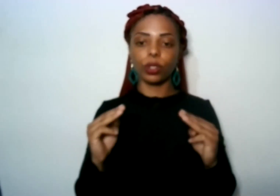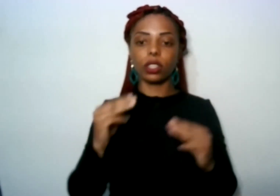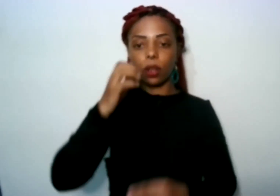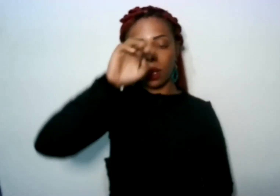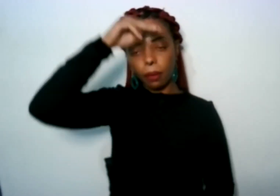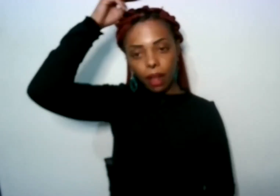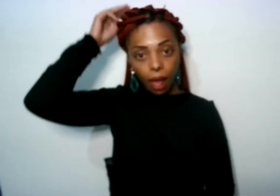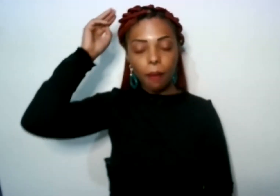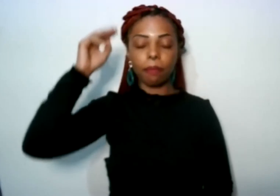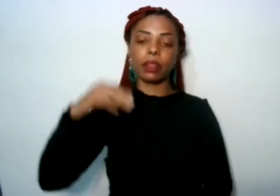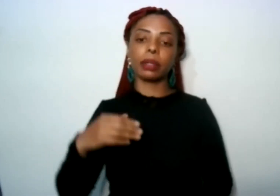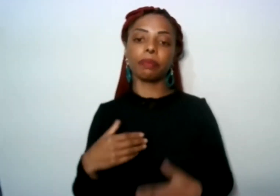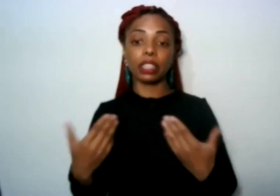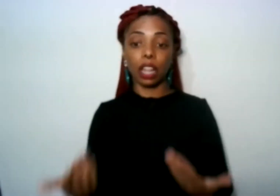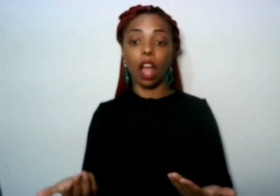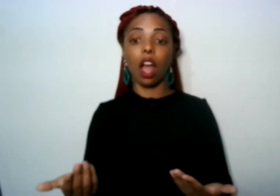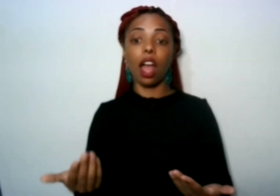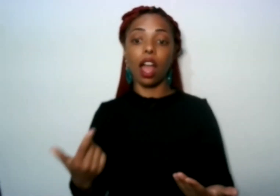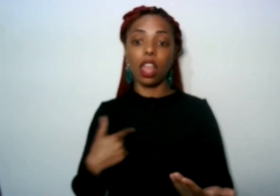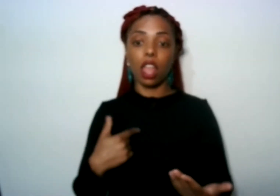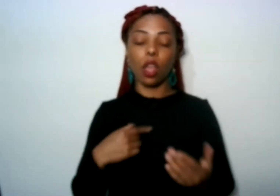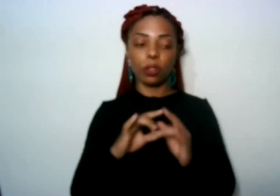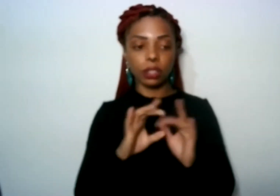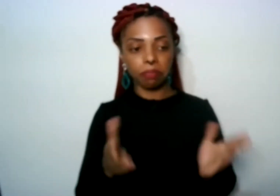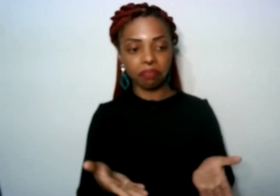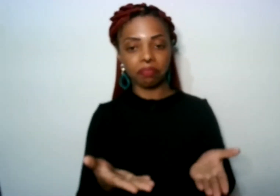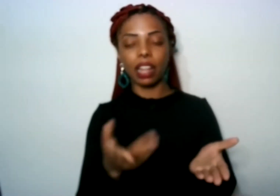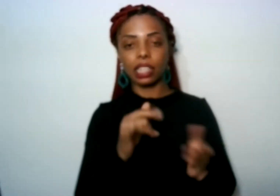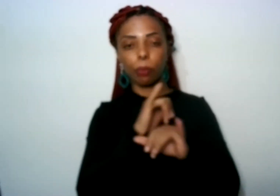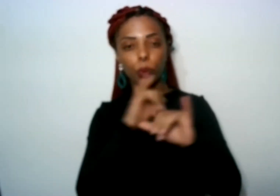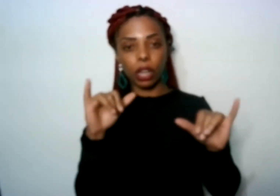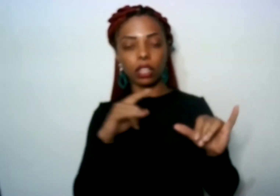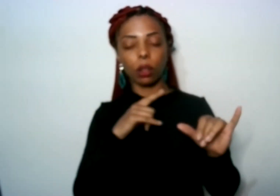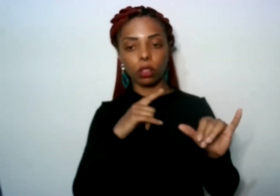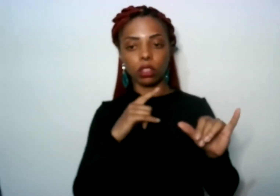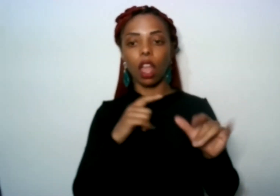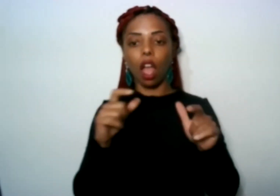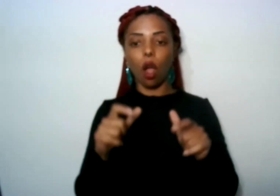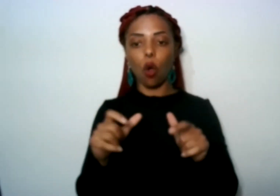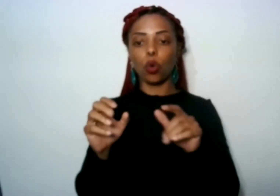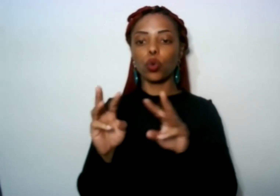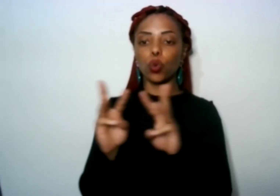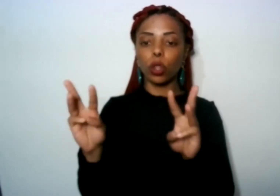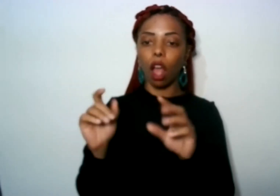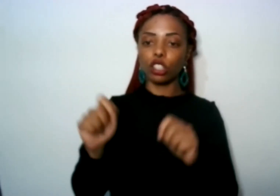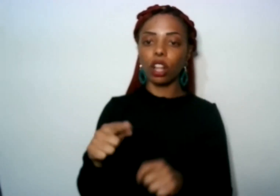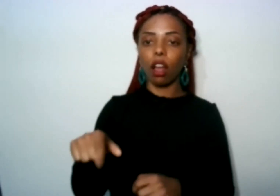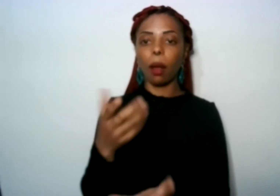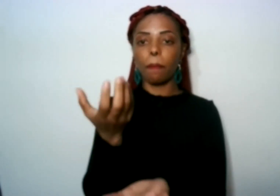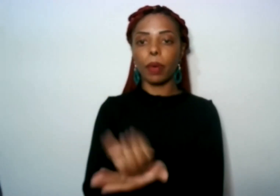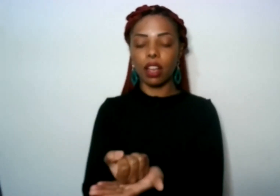Clabin e eu disponibilizei essa essa publicação tá disponível no site pra download e